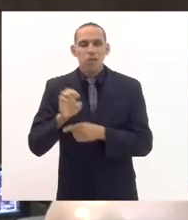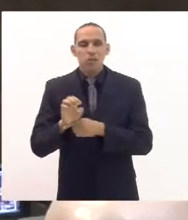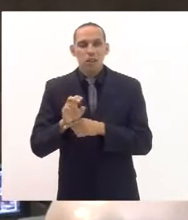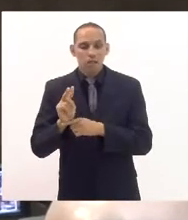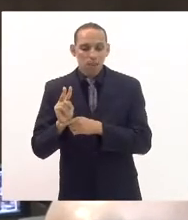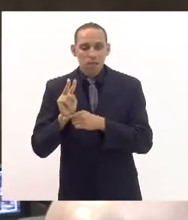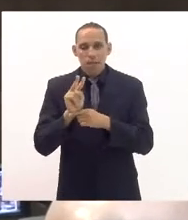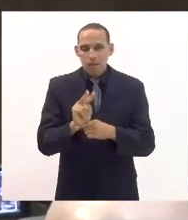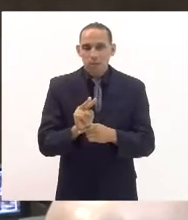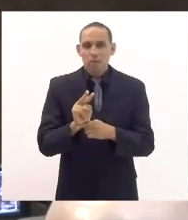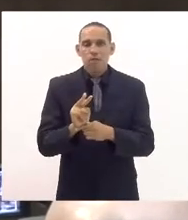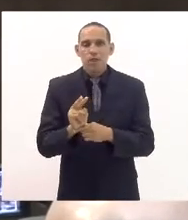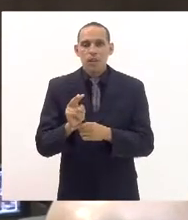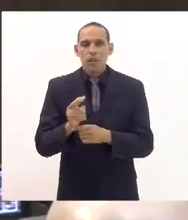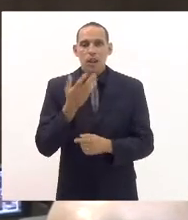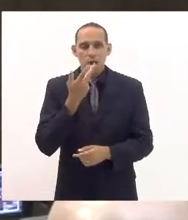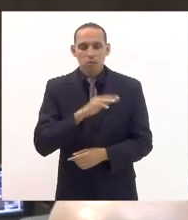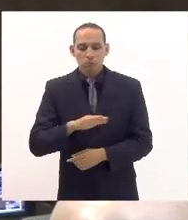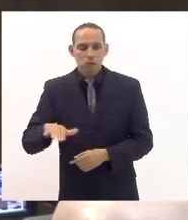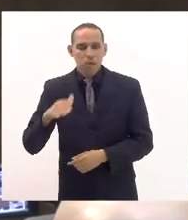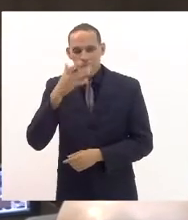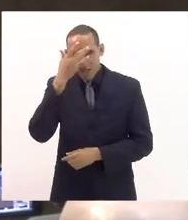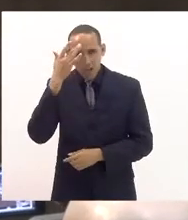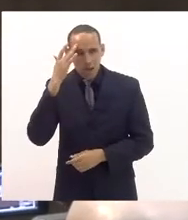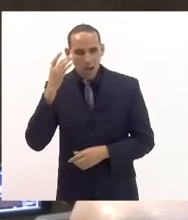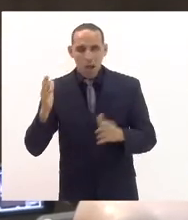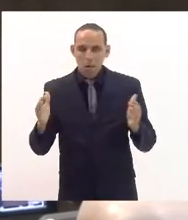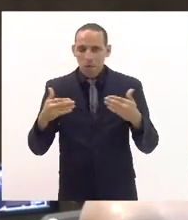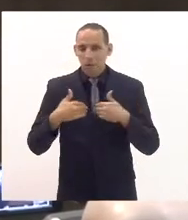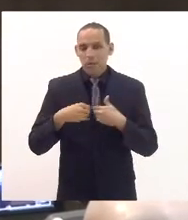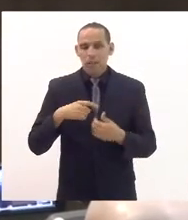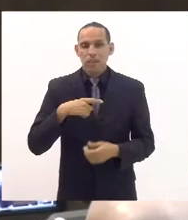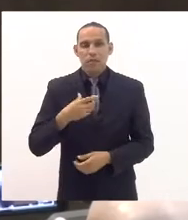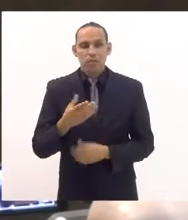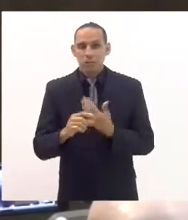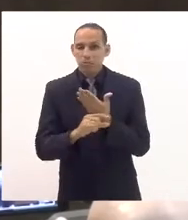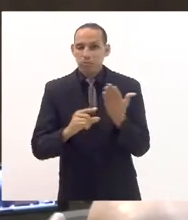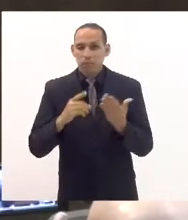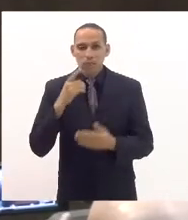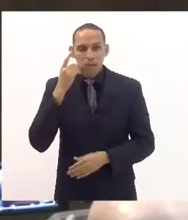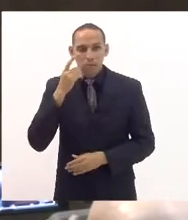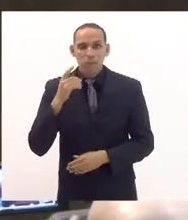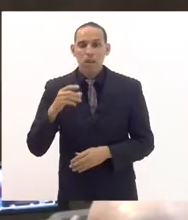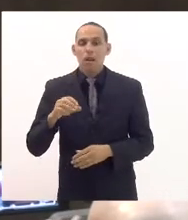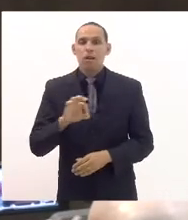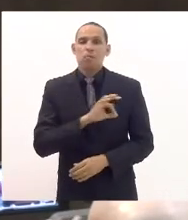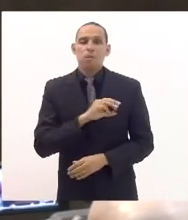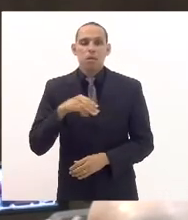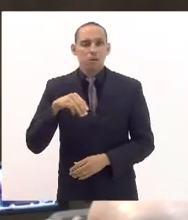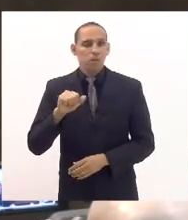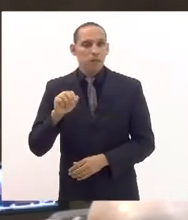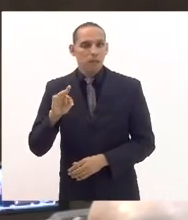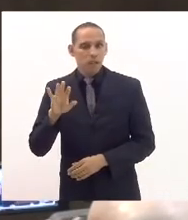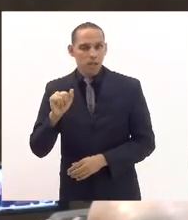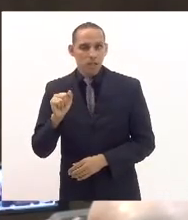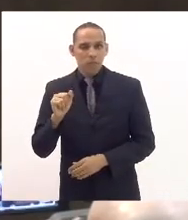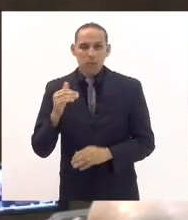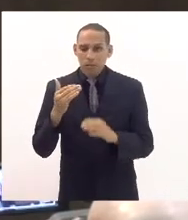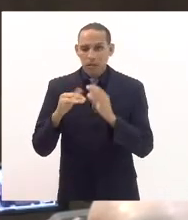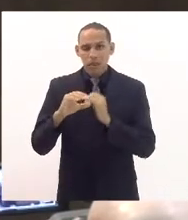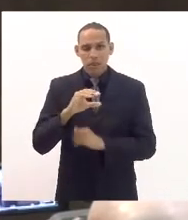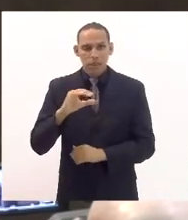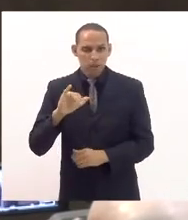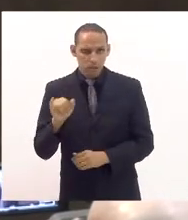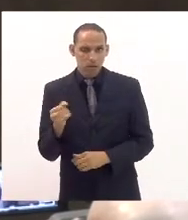do espectro autista Bom dia de autoria da deputada Marta queria solicitar a vossa excelência que remetesse a